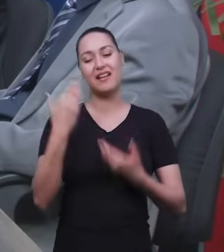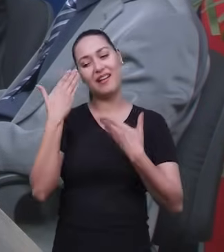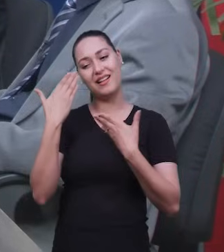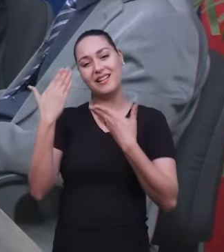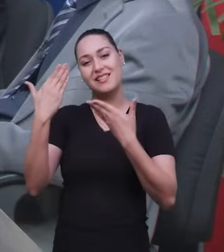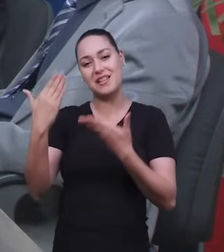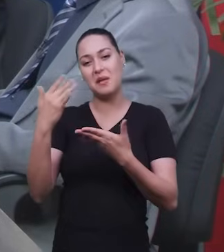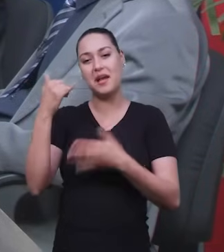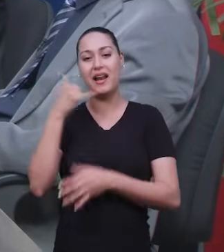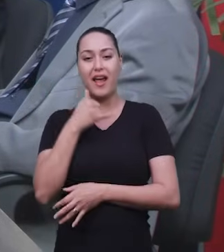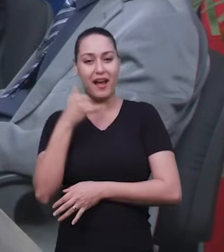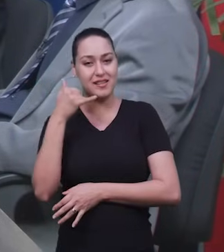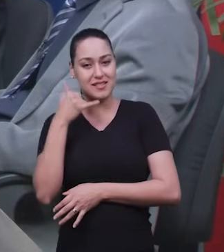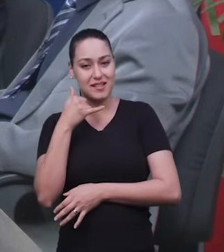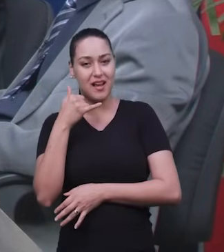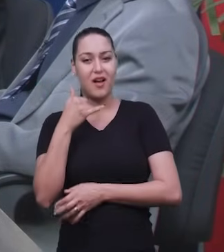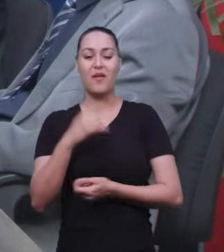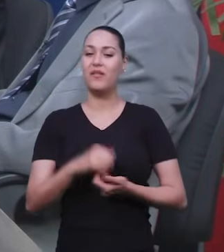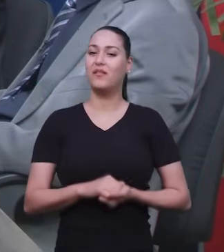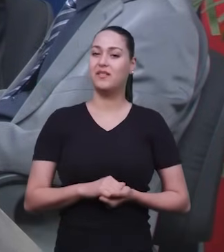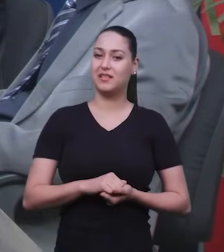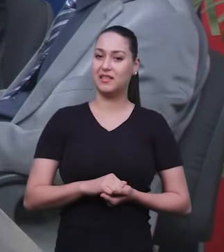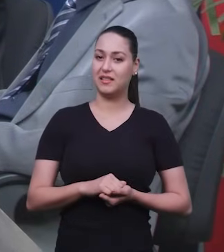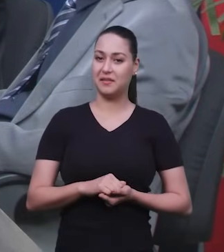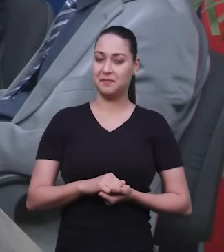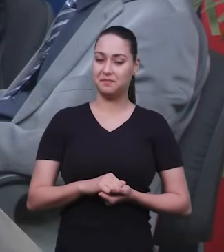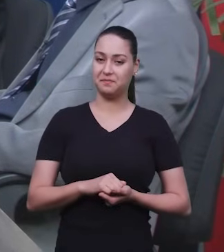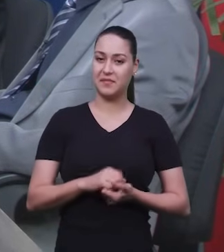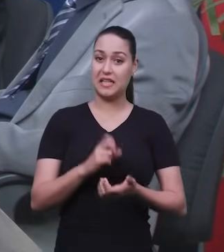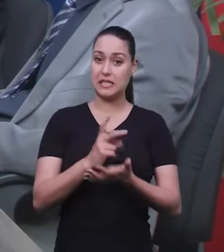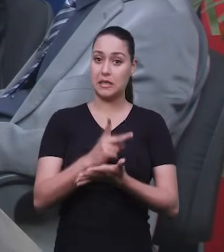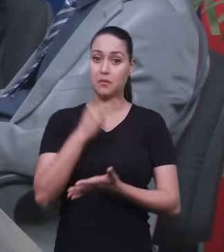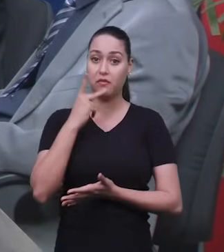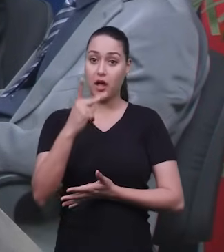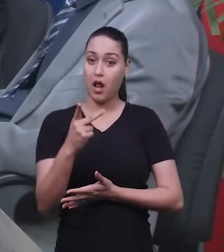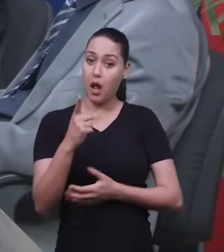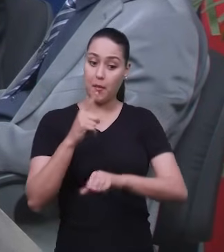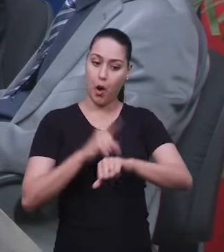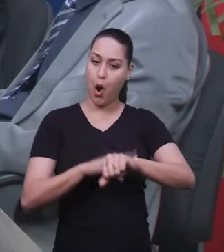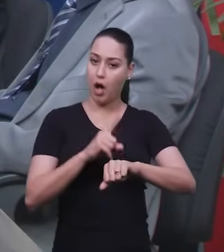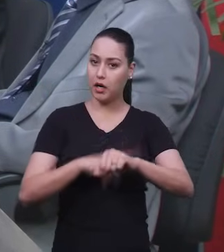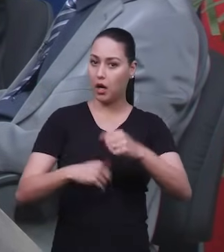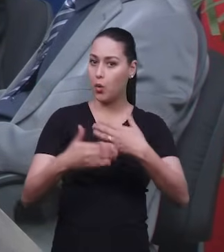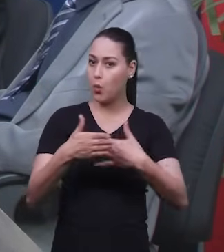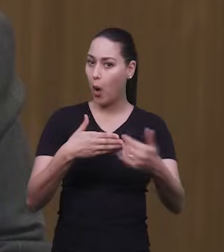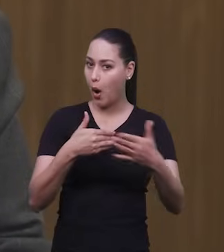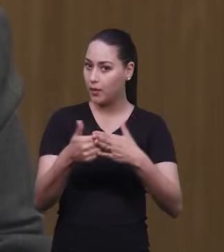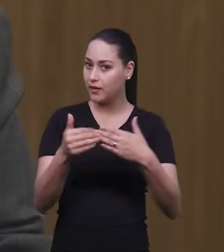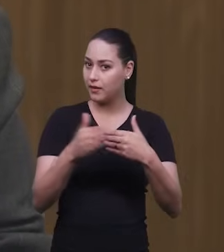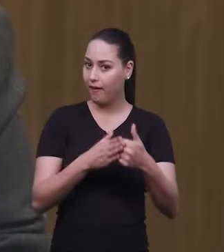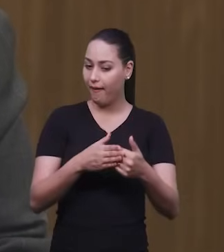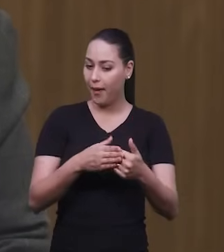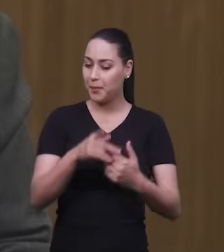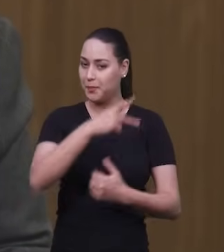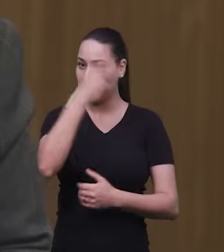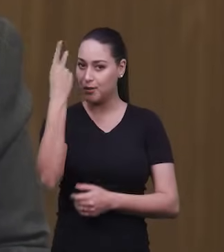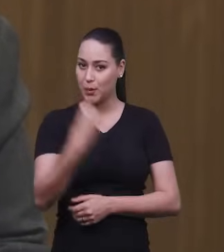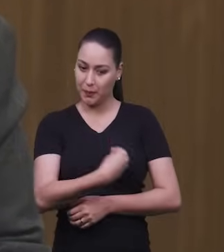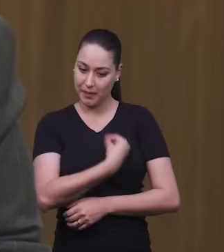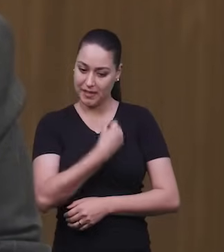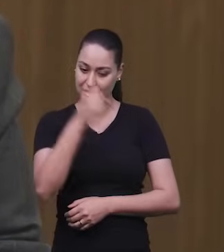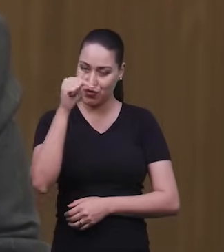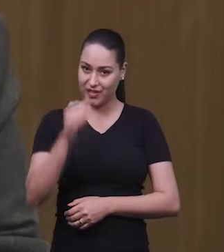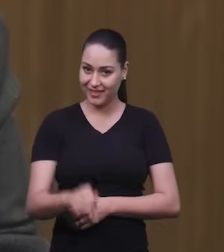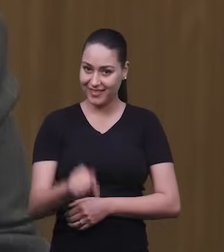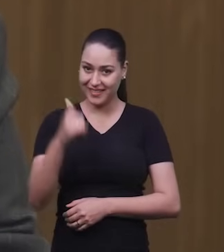agradecemos a presença e sempre dizemos, qualquer hora vai ter alguém aqui. Até gostaria de dizer